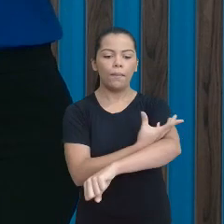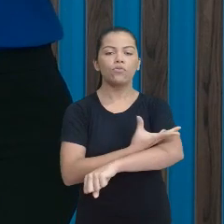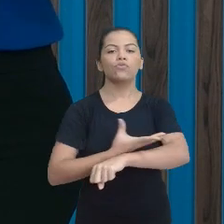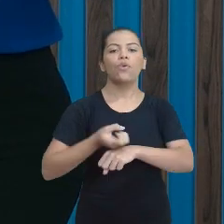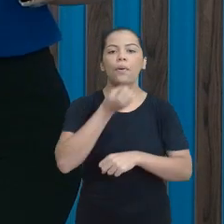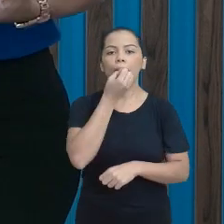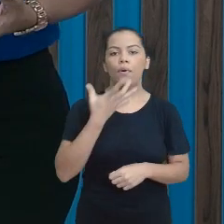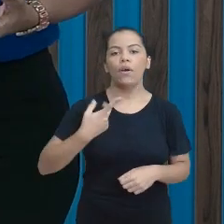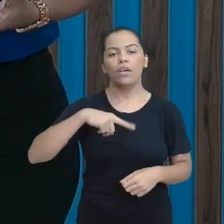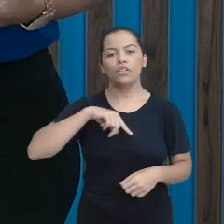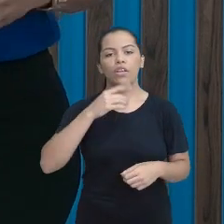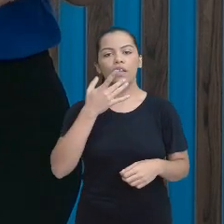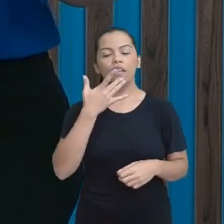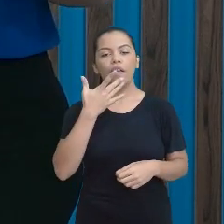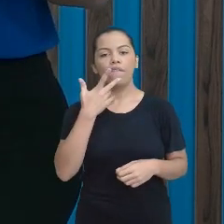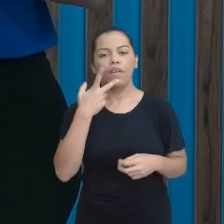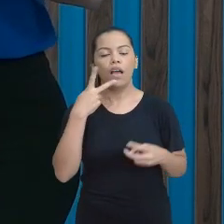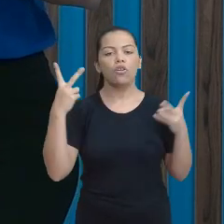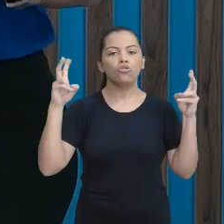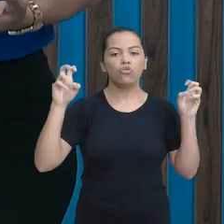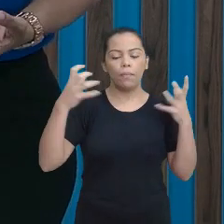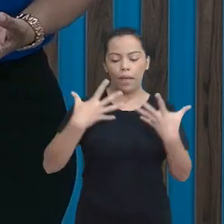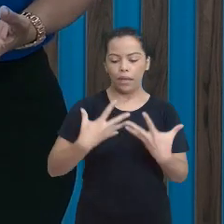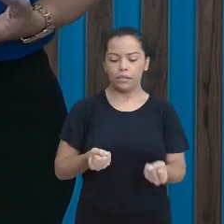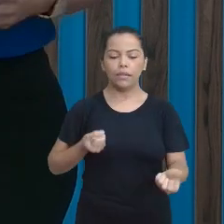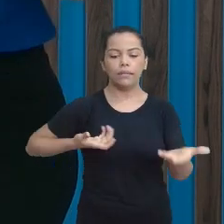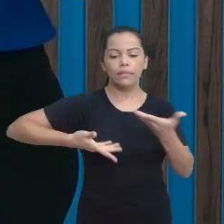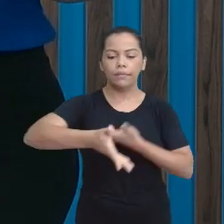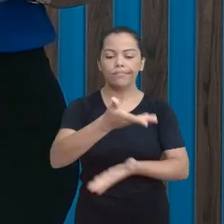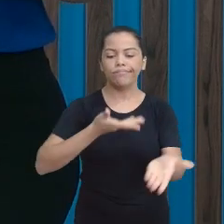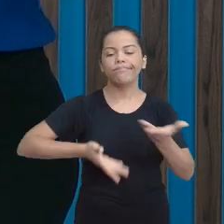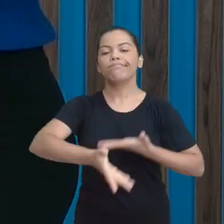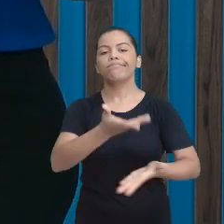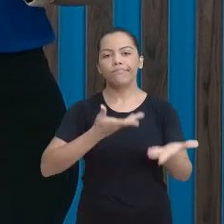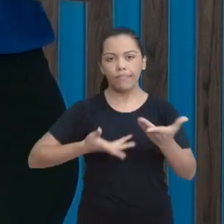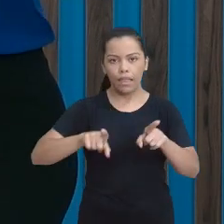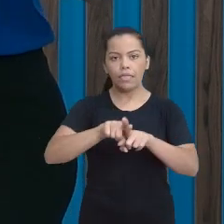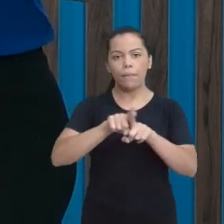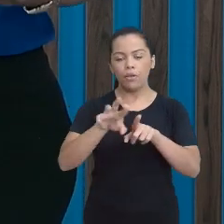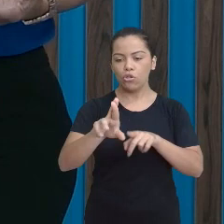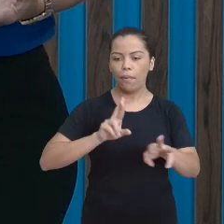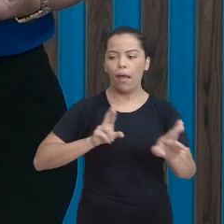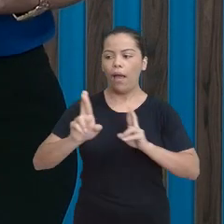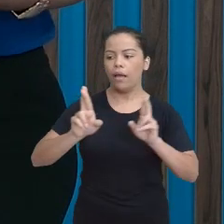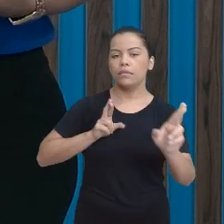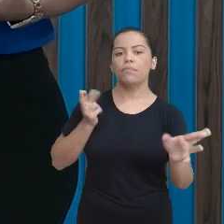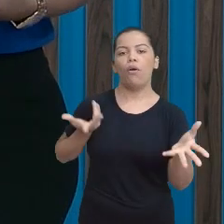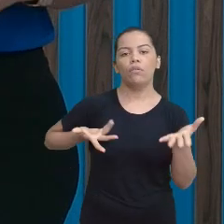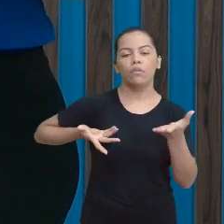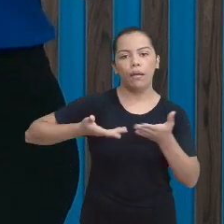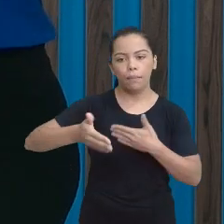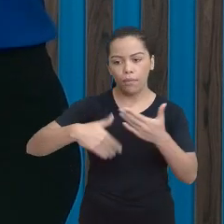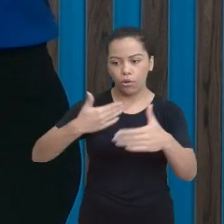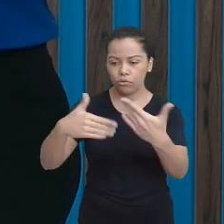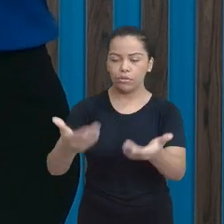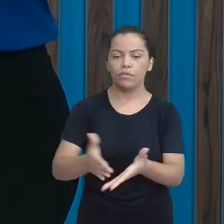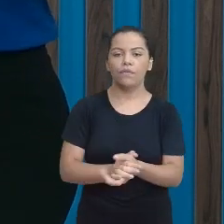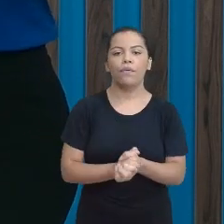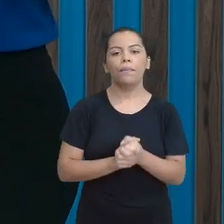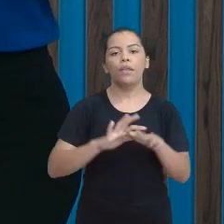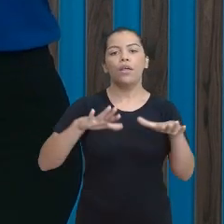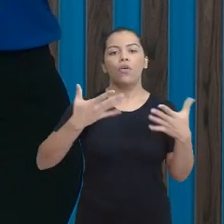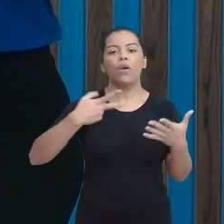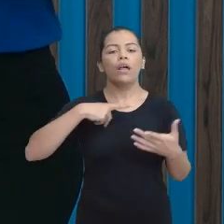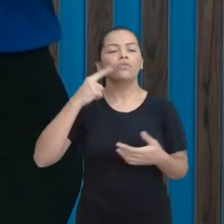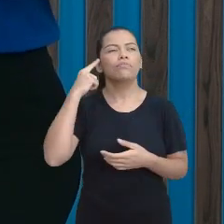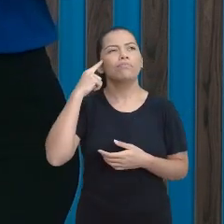a gente fala de aceitação, a gente fala de interação, a gente fala de respostas produtivas. Então, o que a gente pode